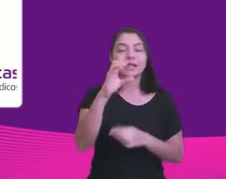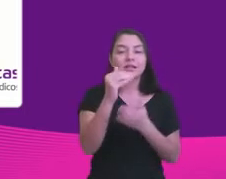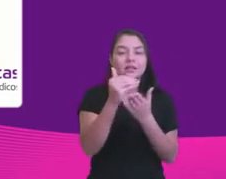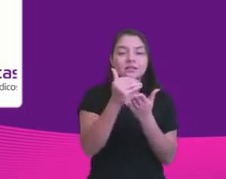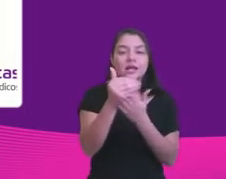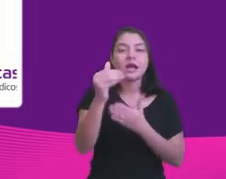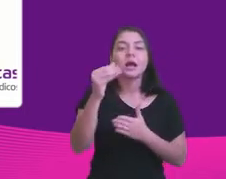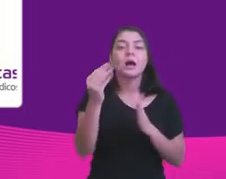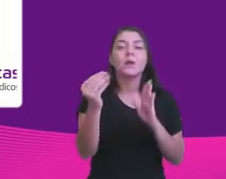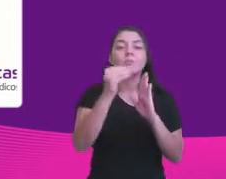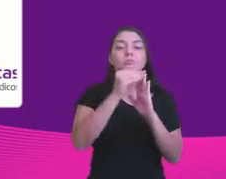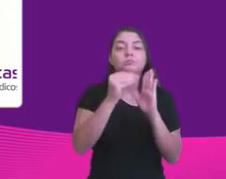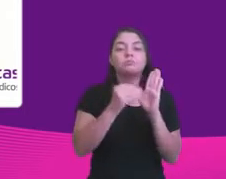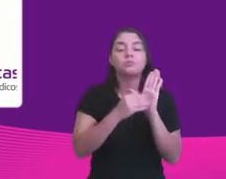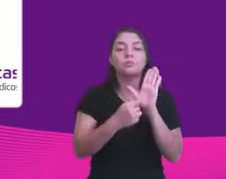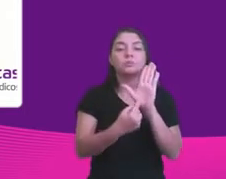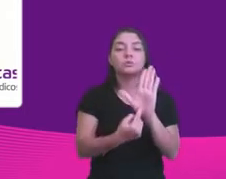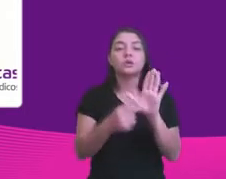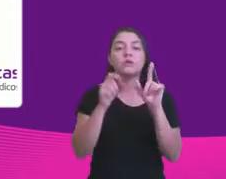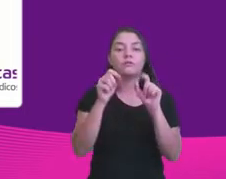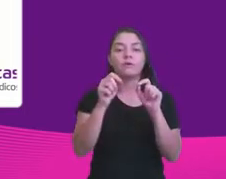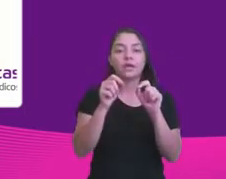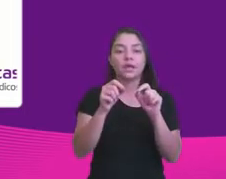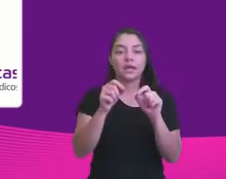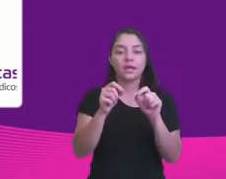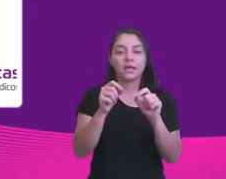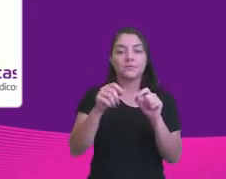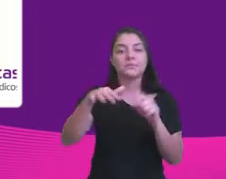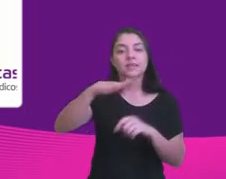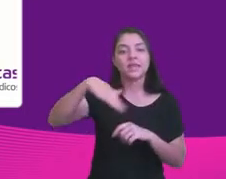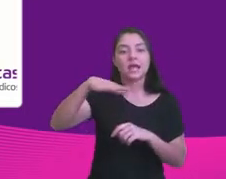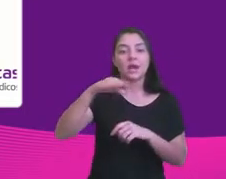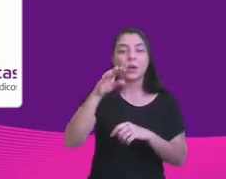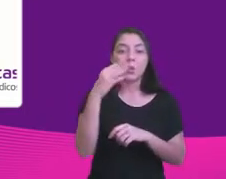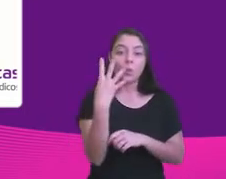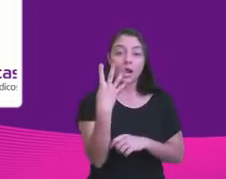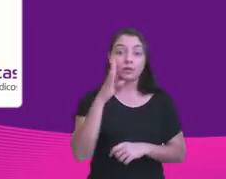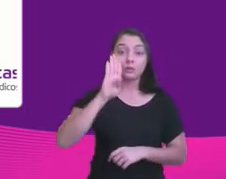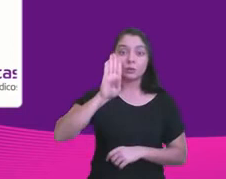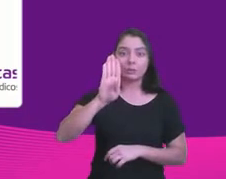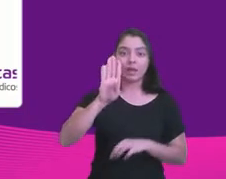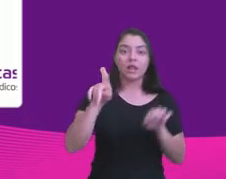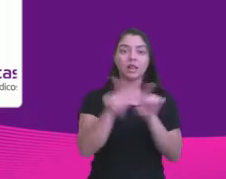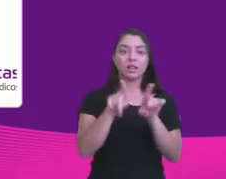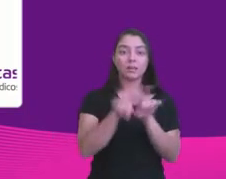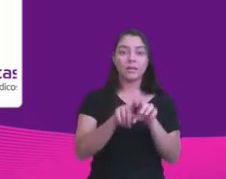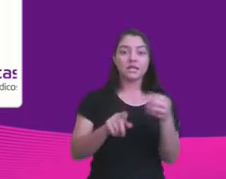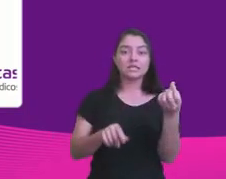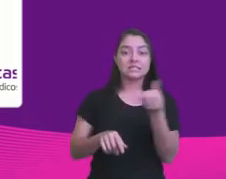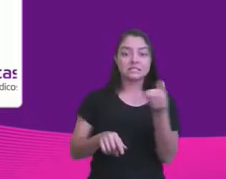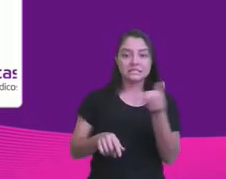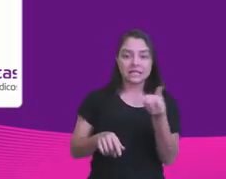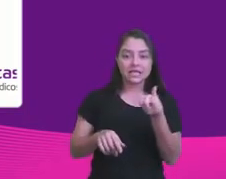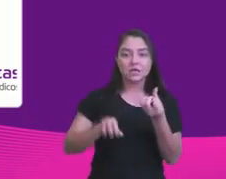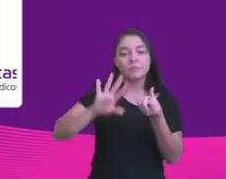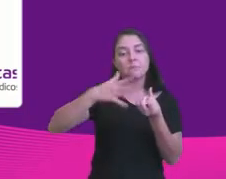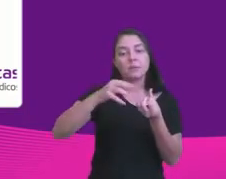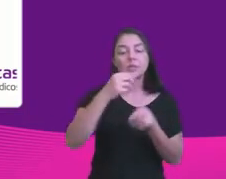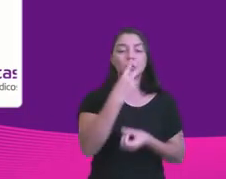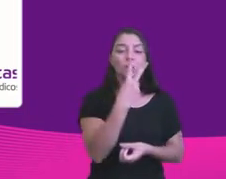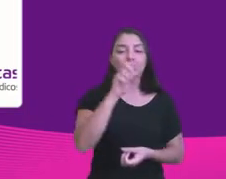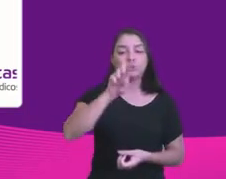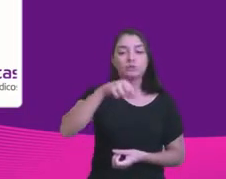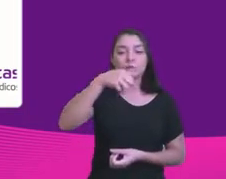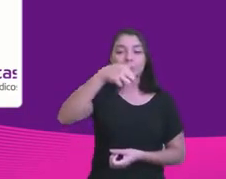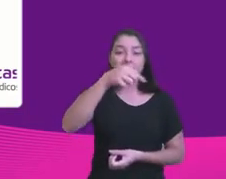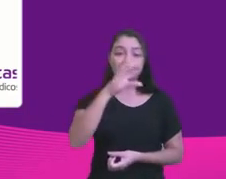apresentava 2 lesões nodulares no segmento 4B e 6, uma de 2,7 e outra de 1,6,